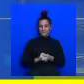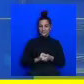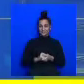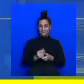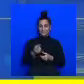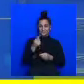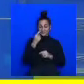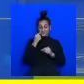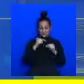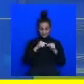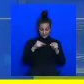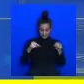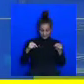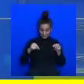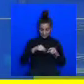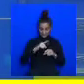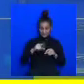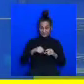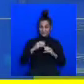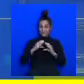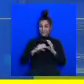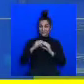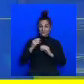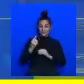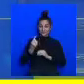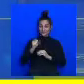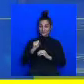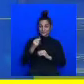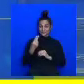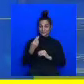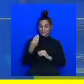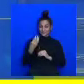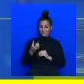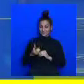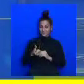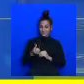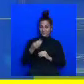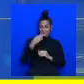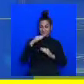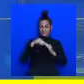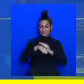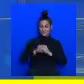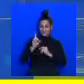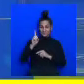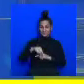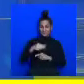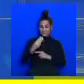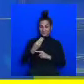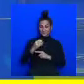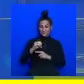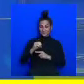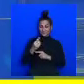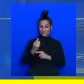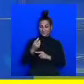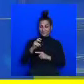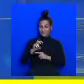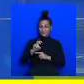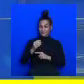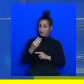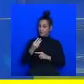16. E as dezenas sorteadas no concurso 1826 da Time Mania foram 30,